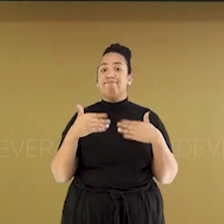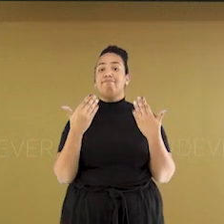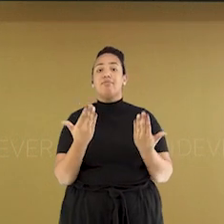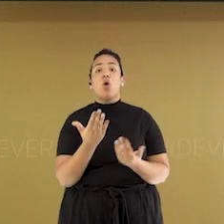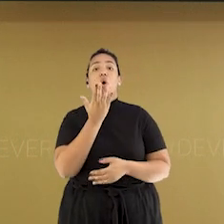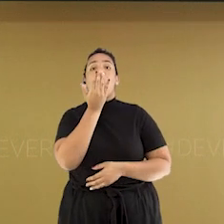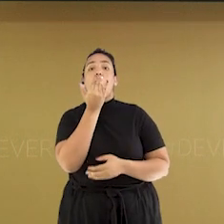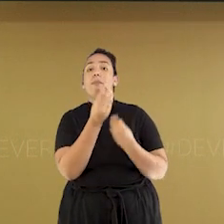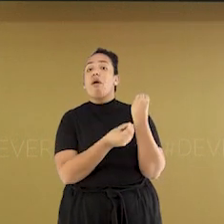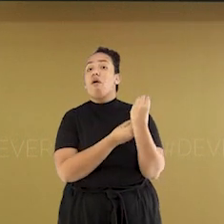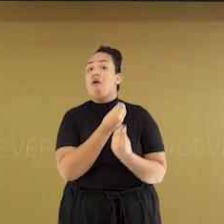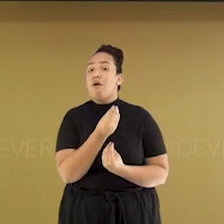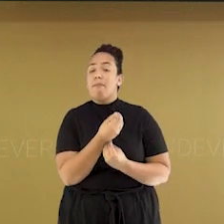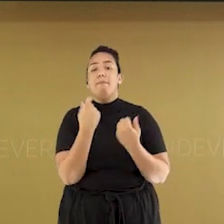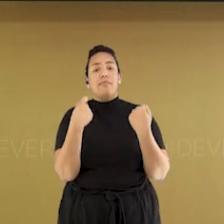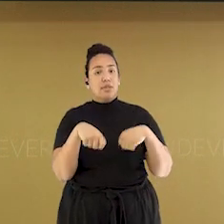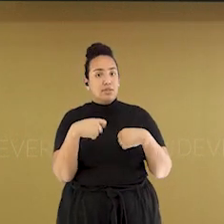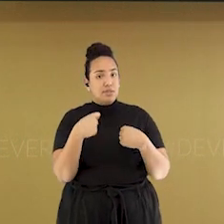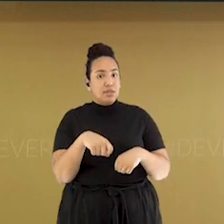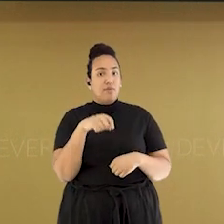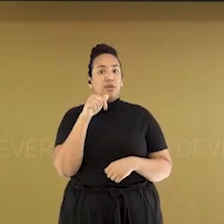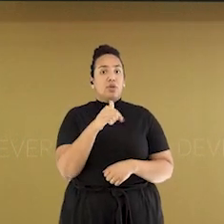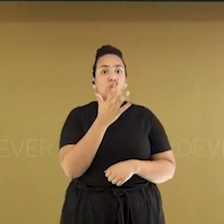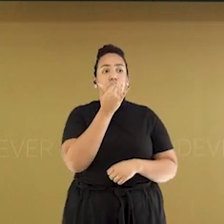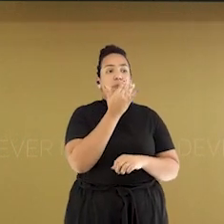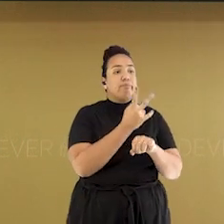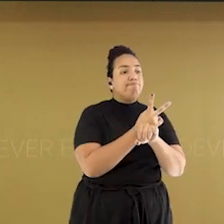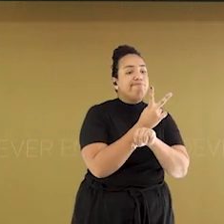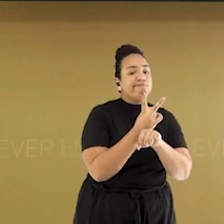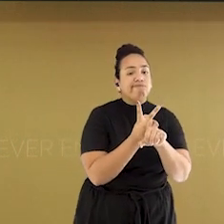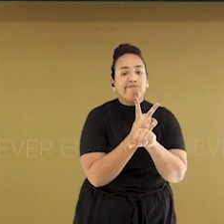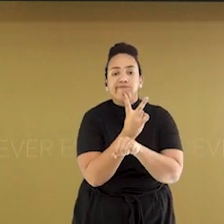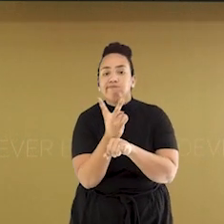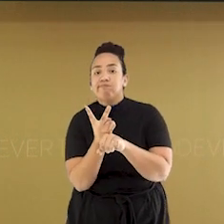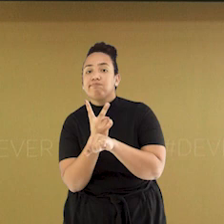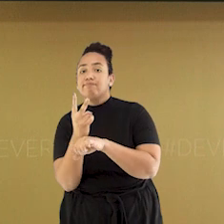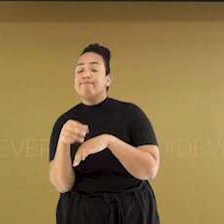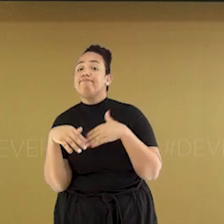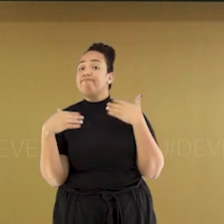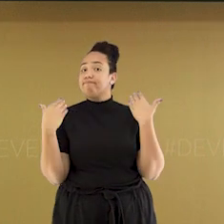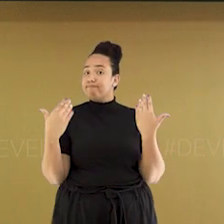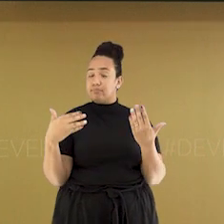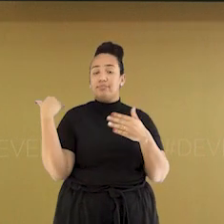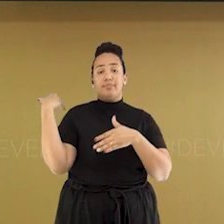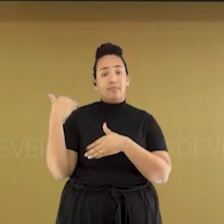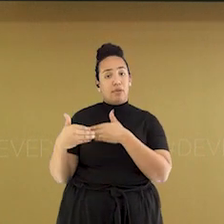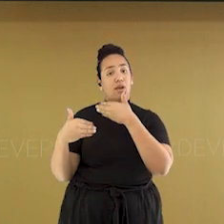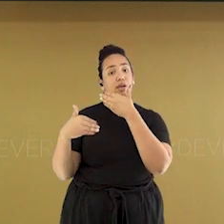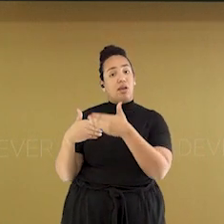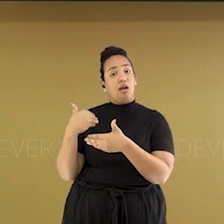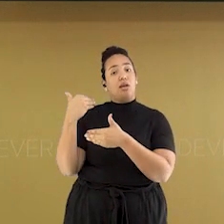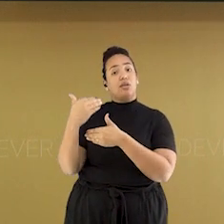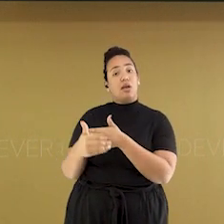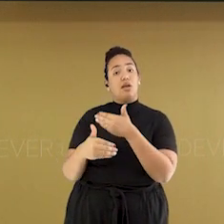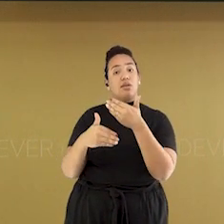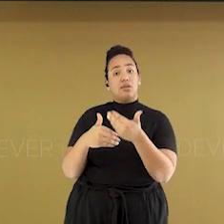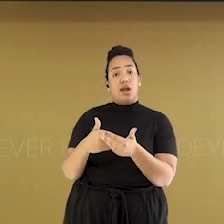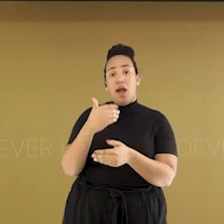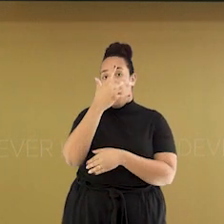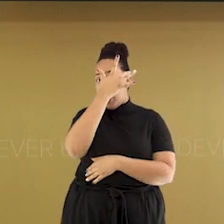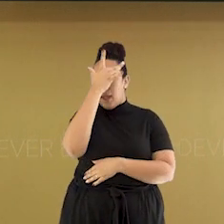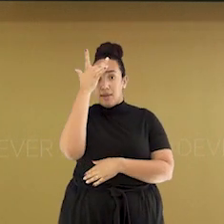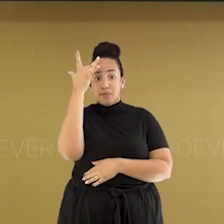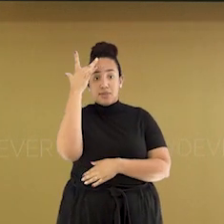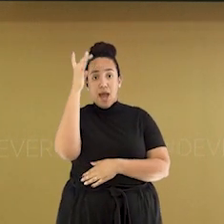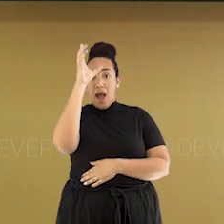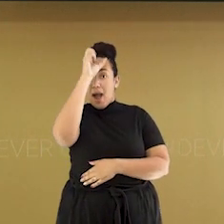as pessoas precisavam ficar sempre procurando comida por aí. O tempo foi passando e as pessoas aprenderam a plantar a